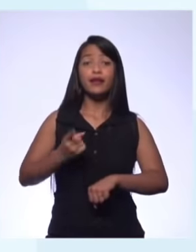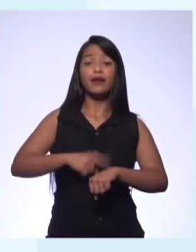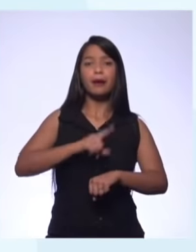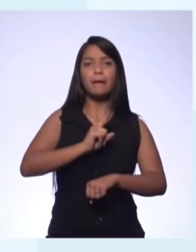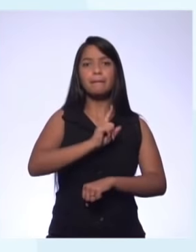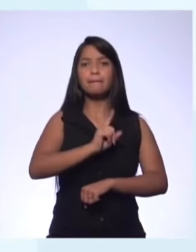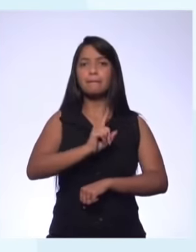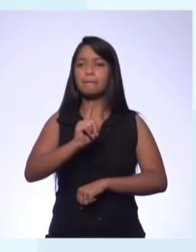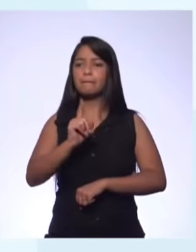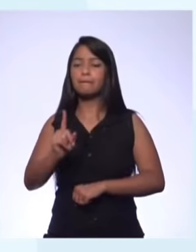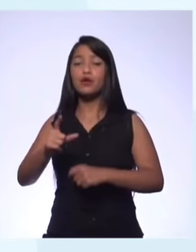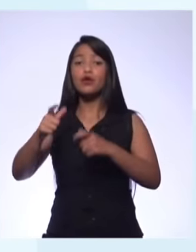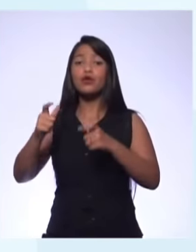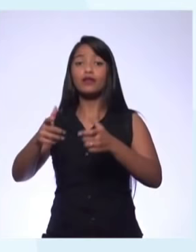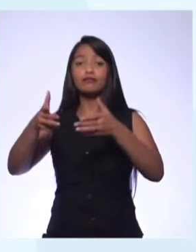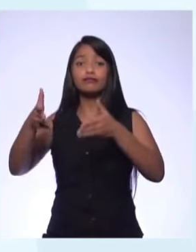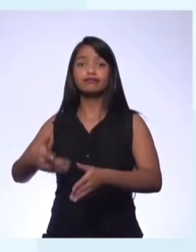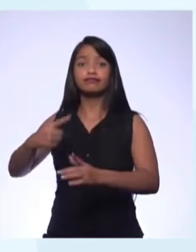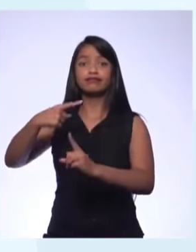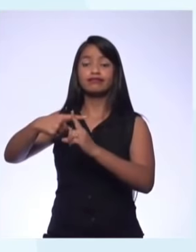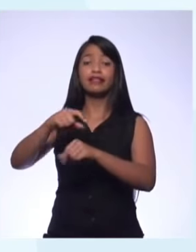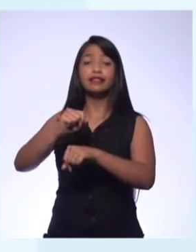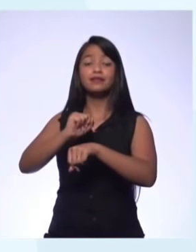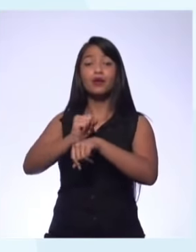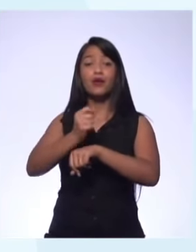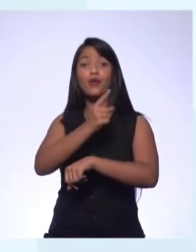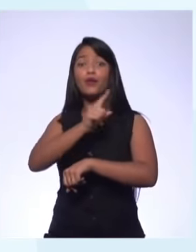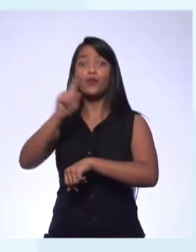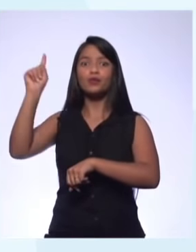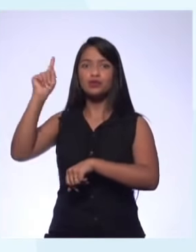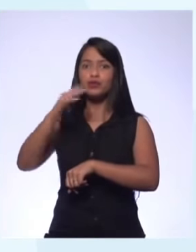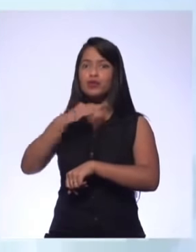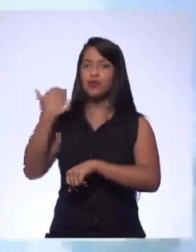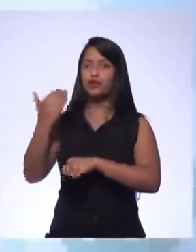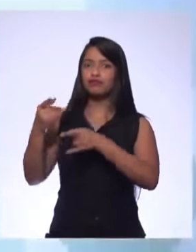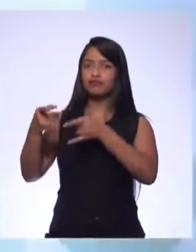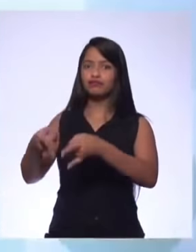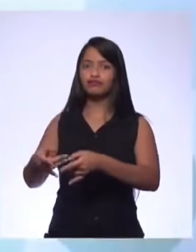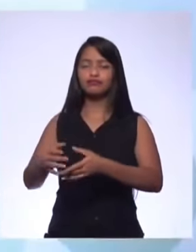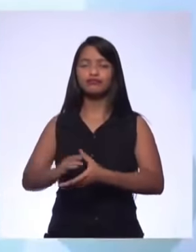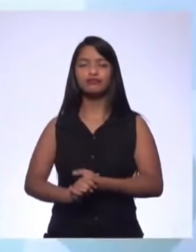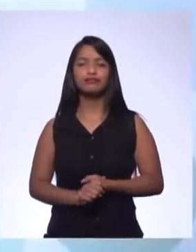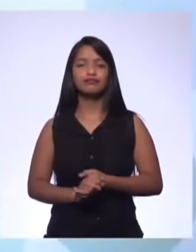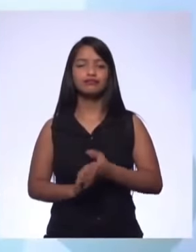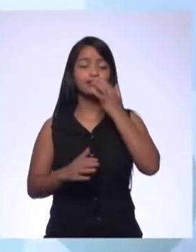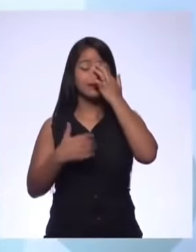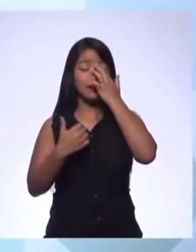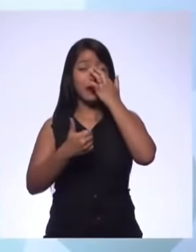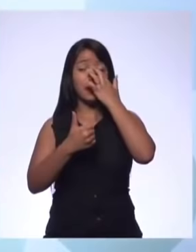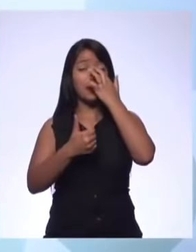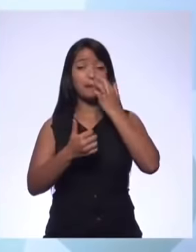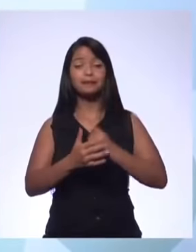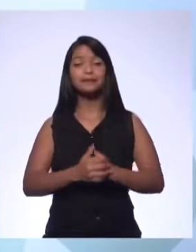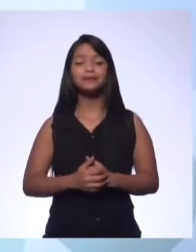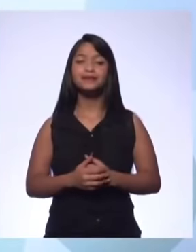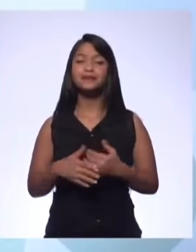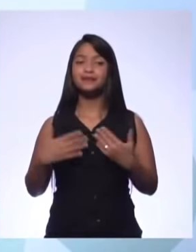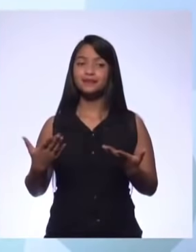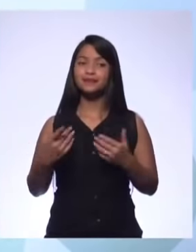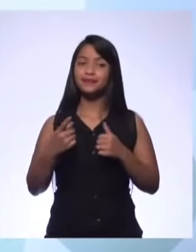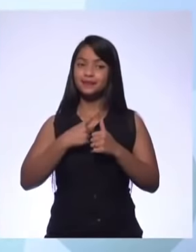estava ela no cemitério esperando pela chegada do defunto mais fresquinho. Muito bem. Então, temos aí a